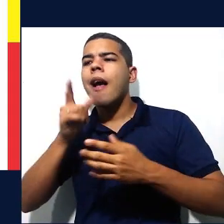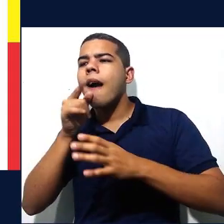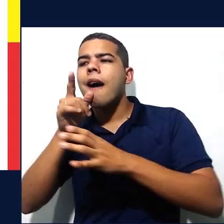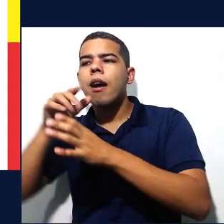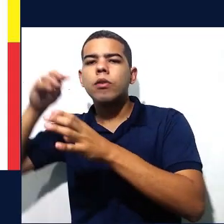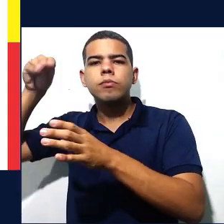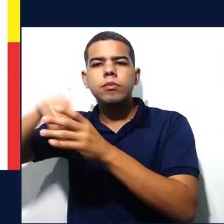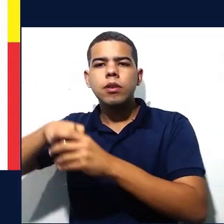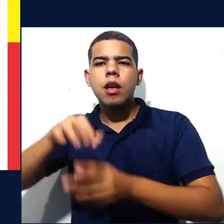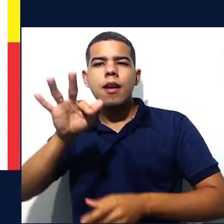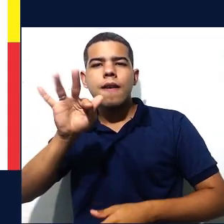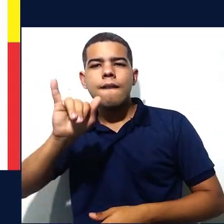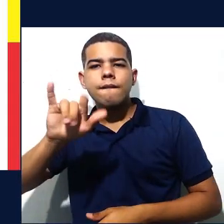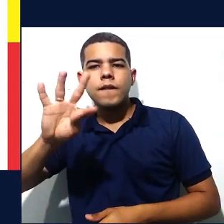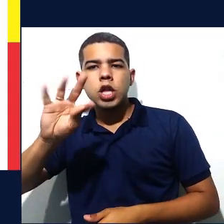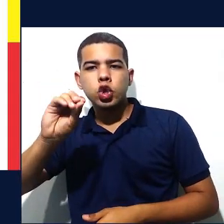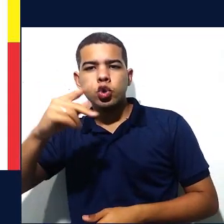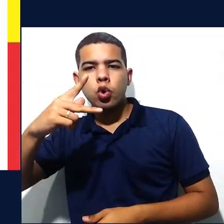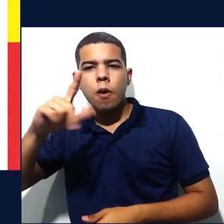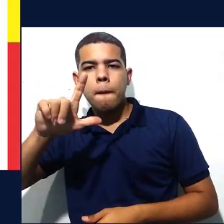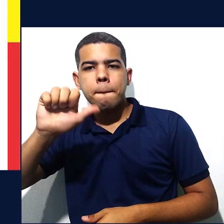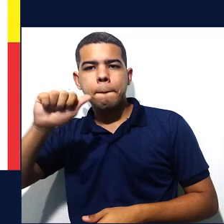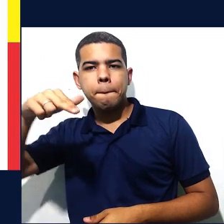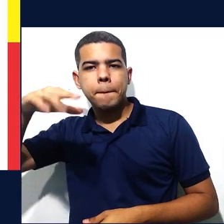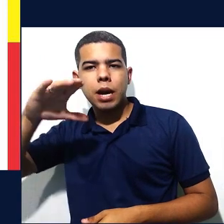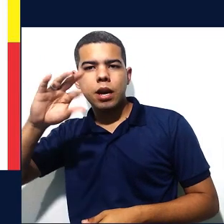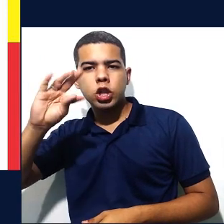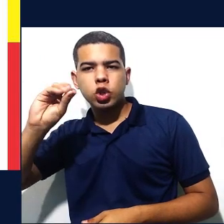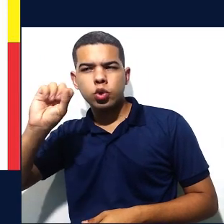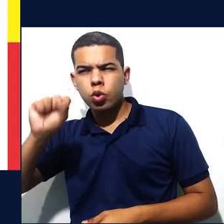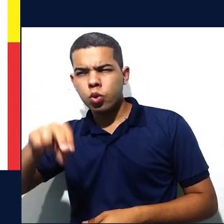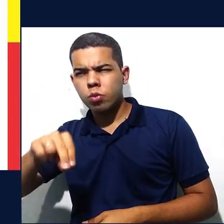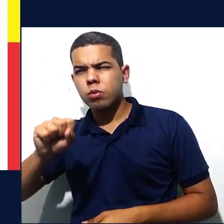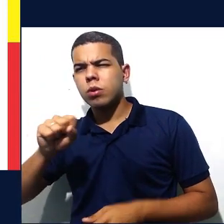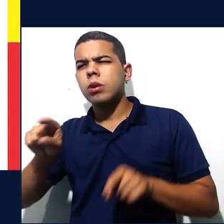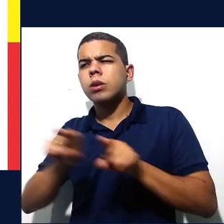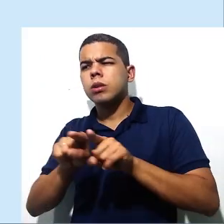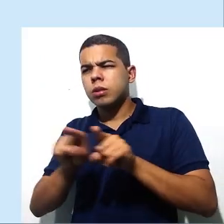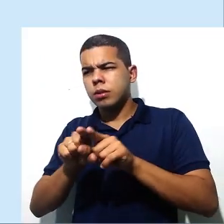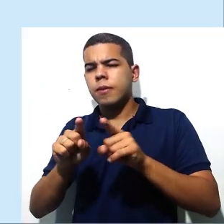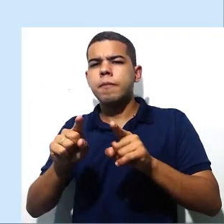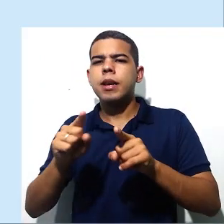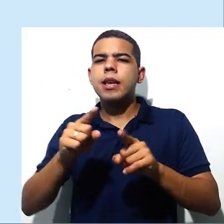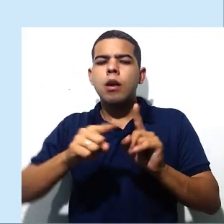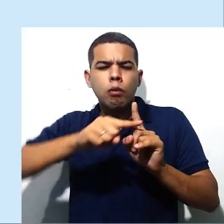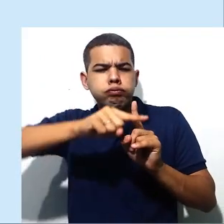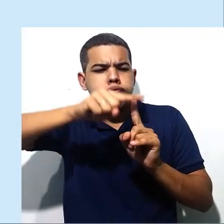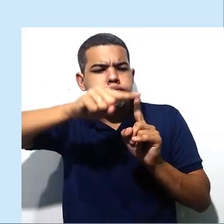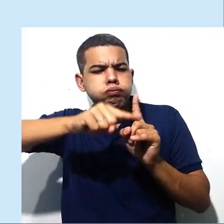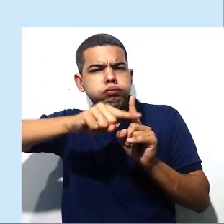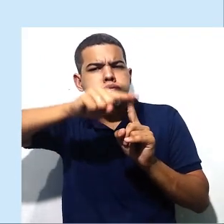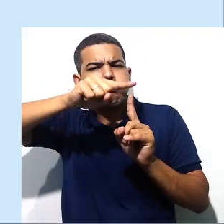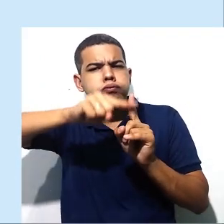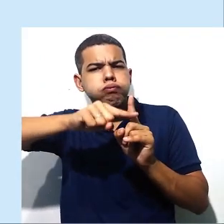vai alterar a distribuição térmica na nossa atmosfera. O que seria a